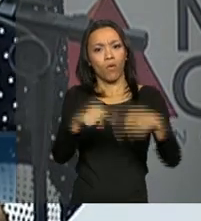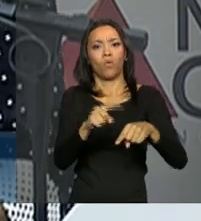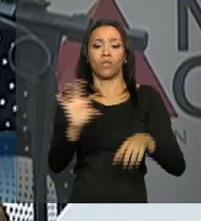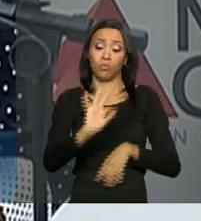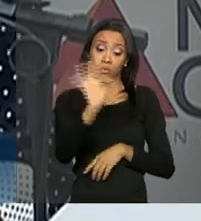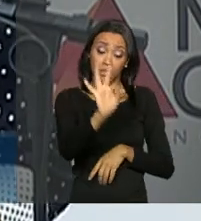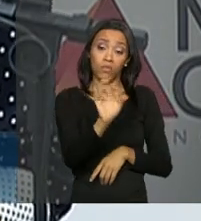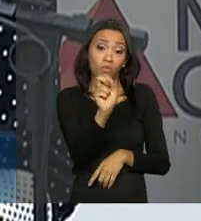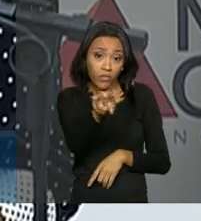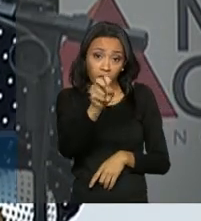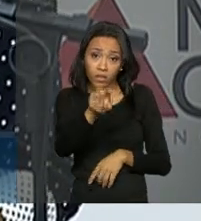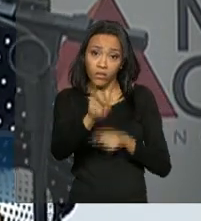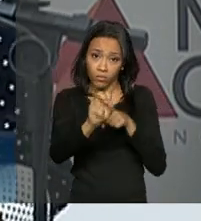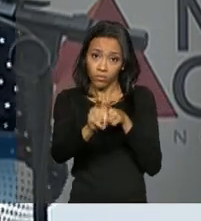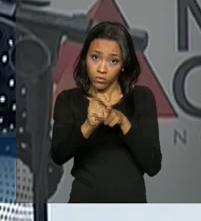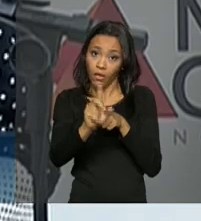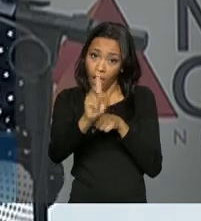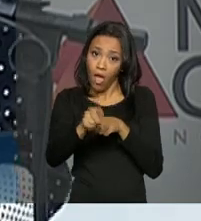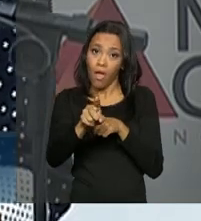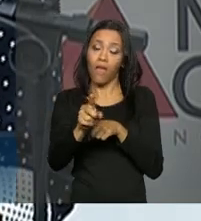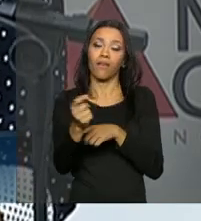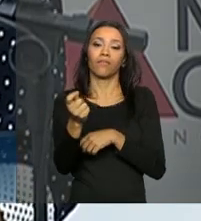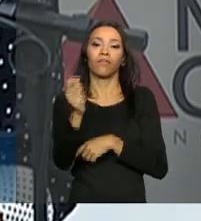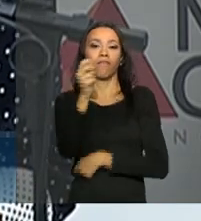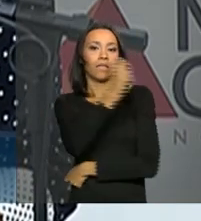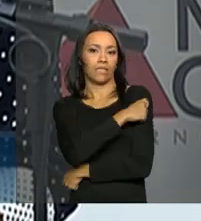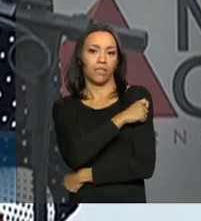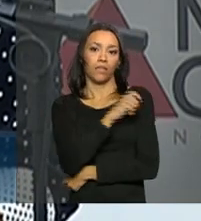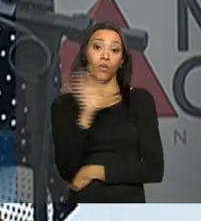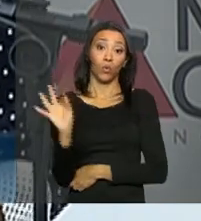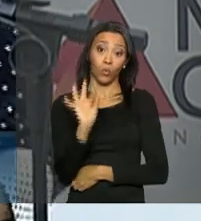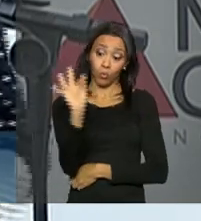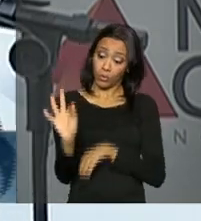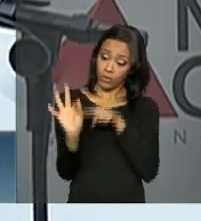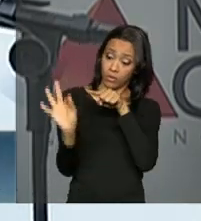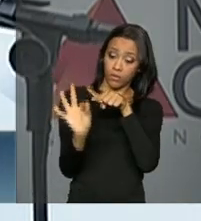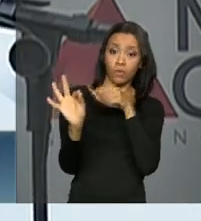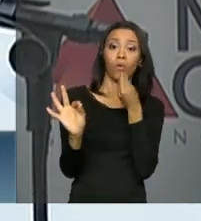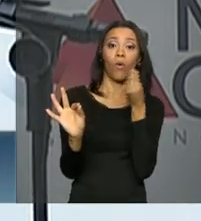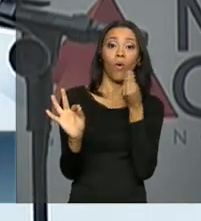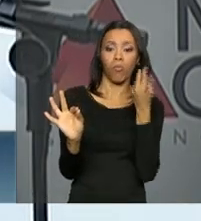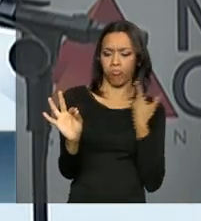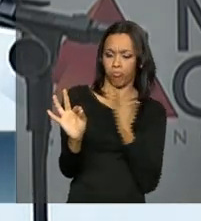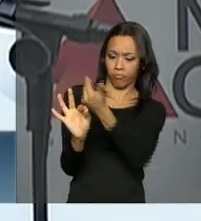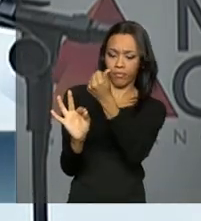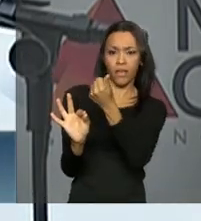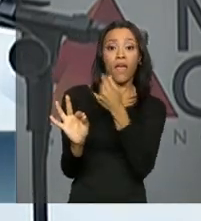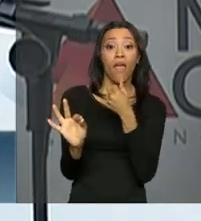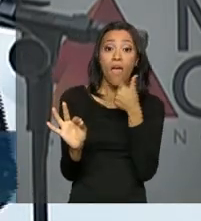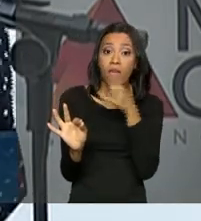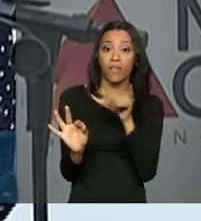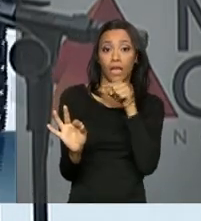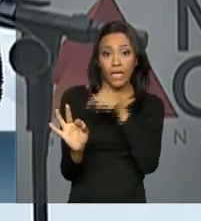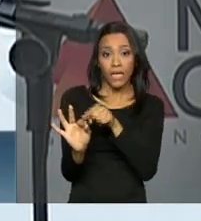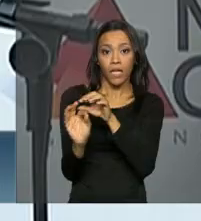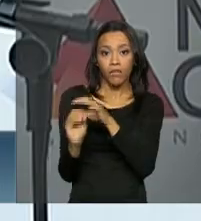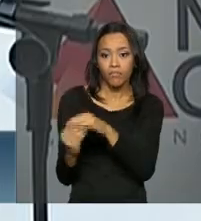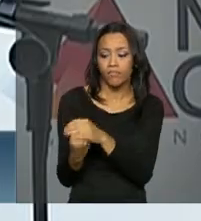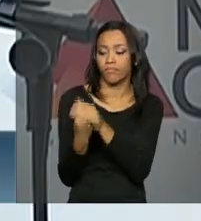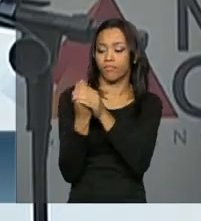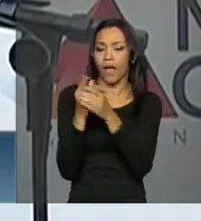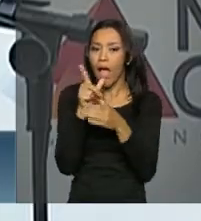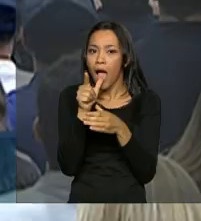Porque o vírus nós vamos combater com a vacina. O mosquito nós vamos impedir que nasça. Então, eu